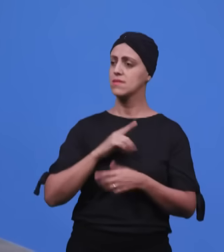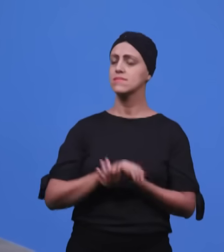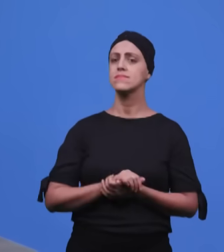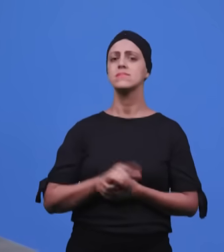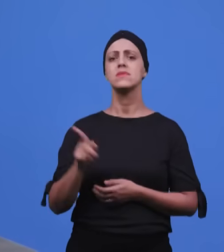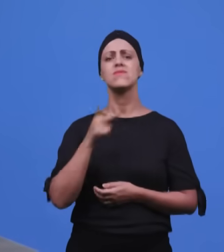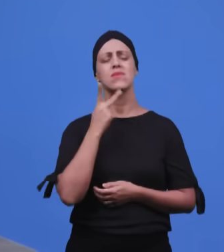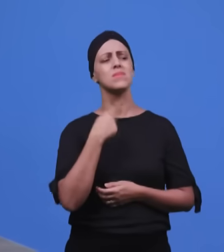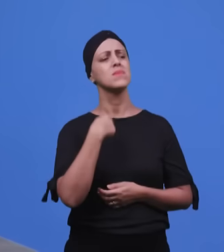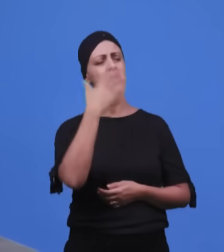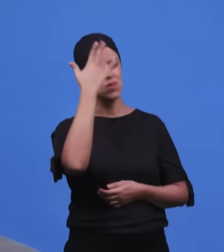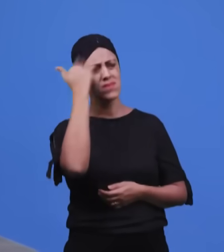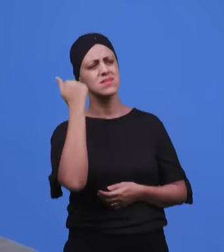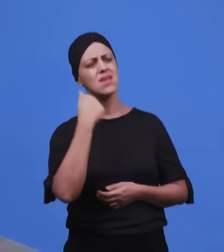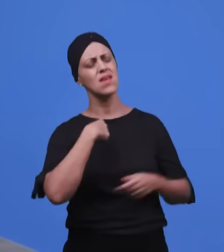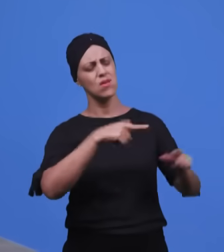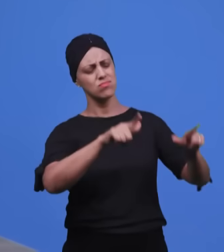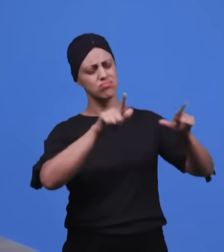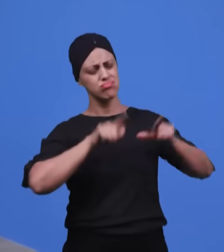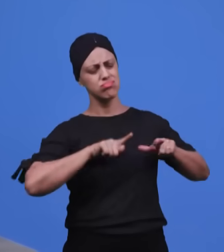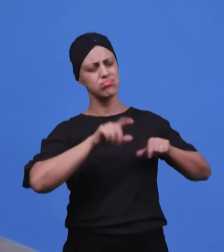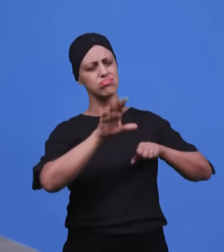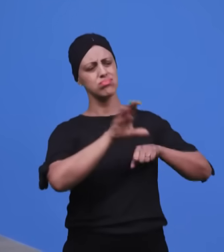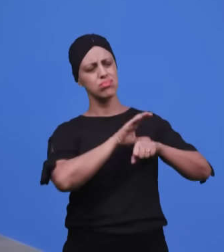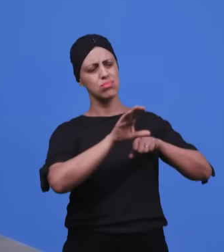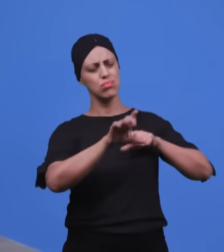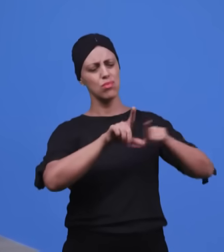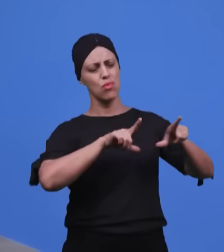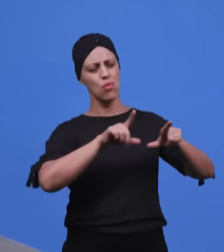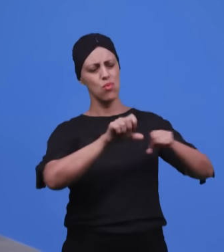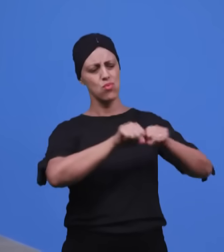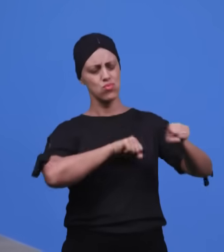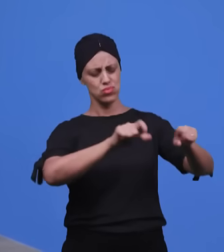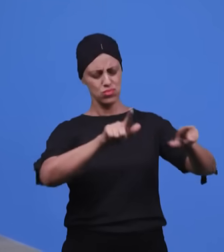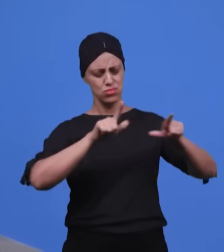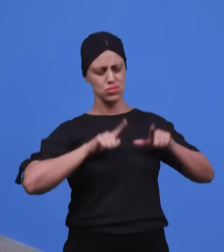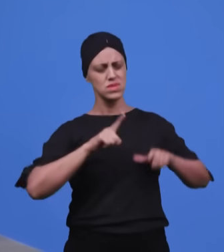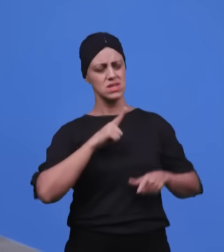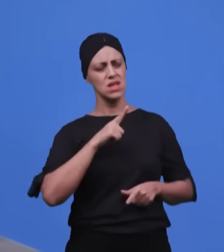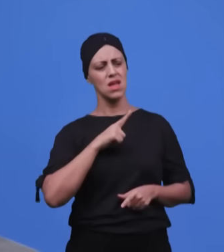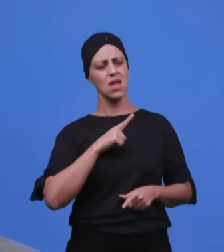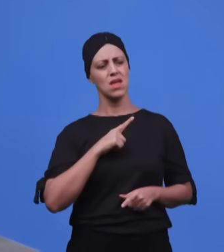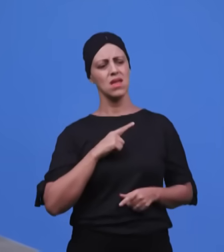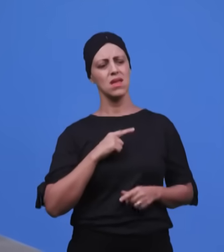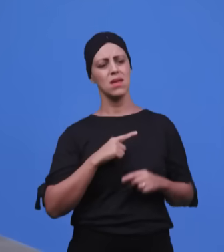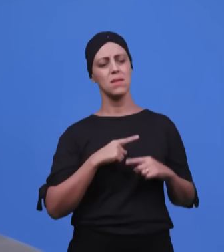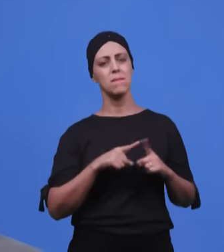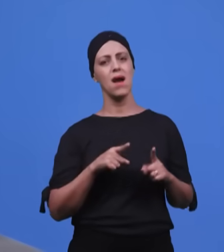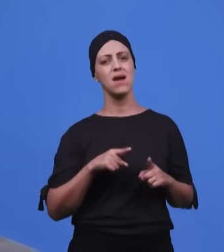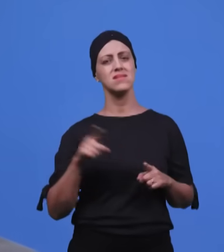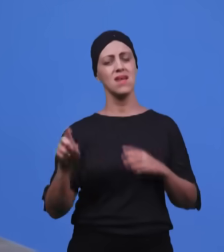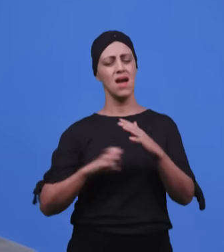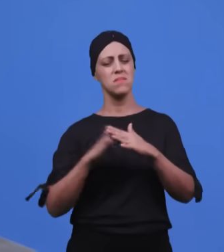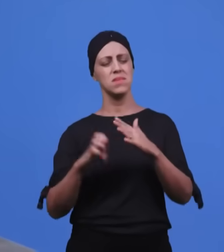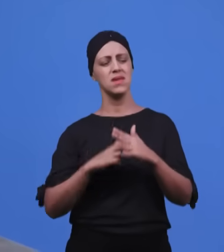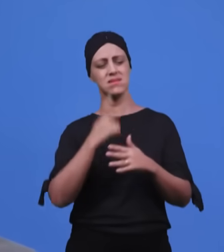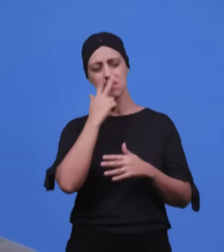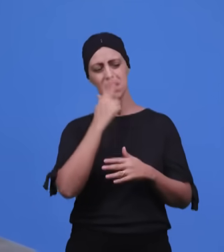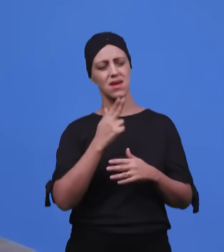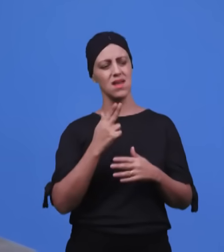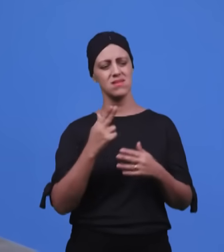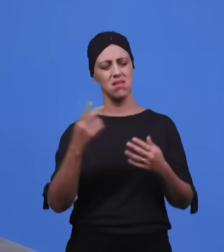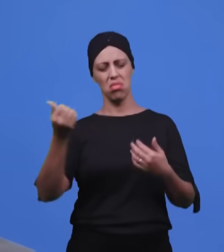uma pastor eu eu sei que eu sou qualificado eu ele achava que a empresa não merecia ele